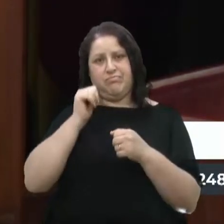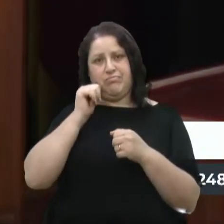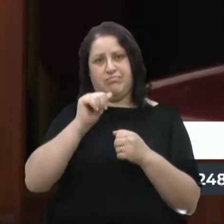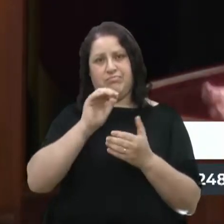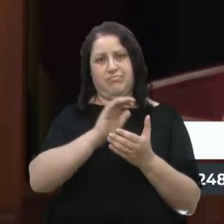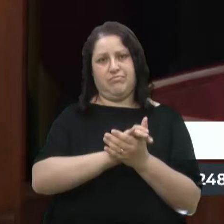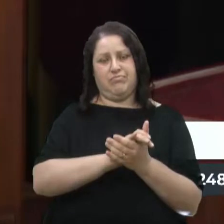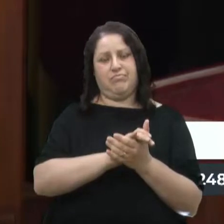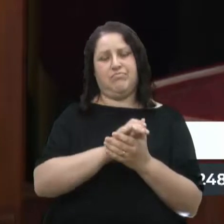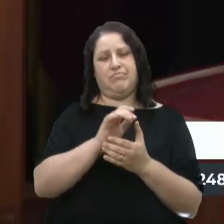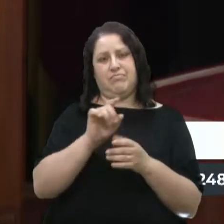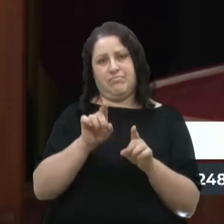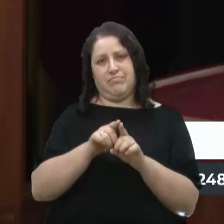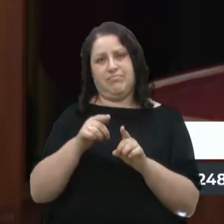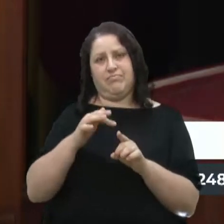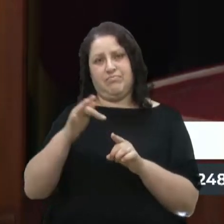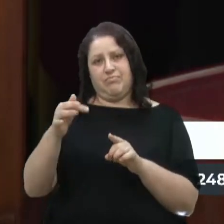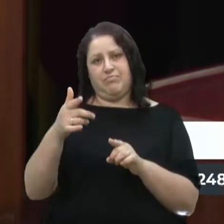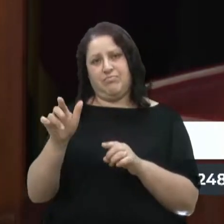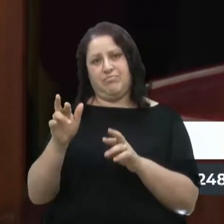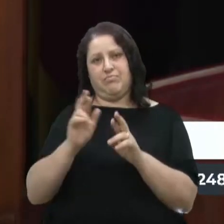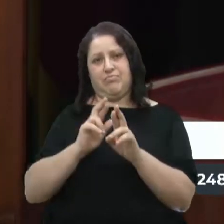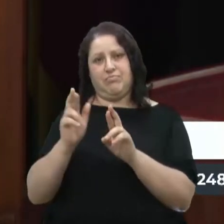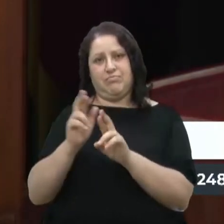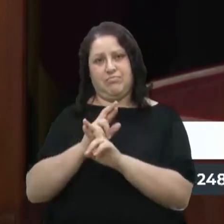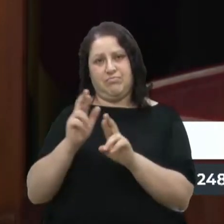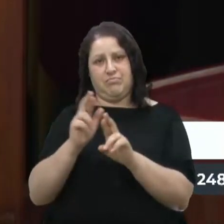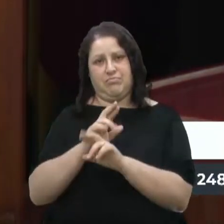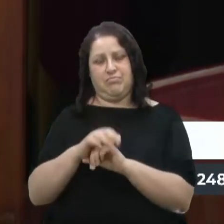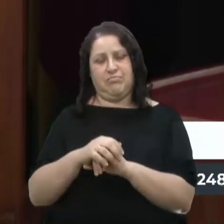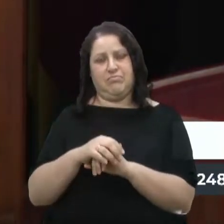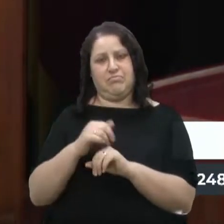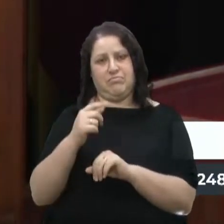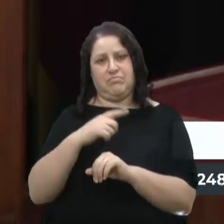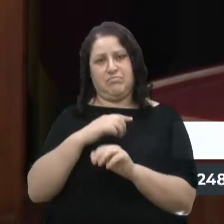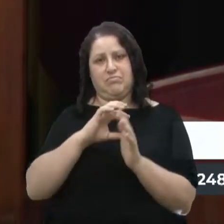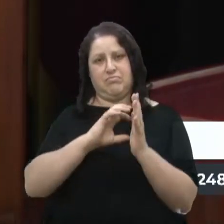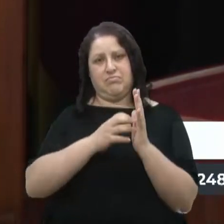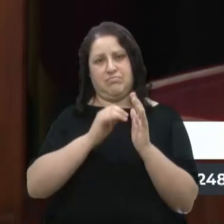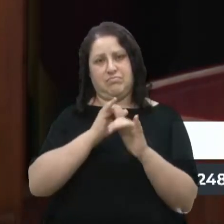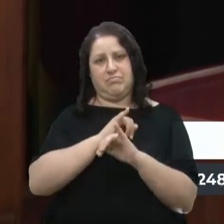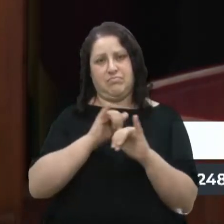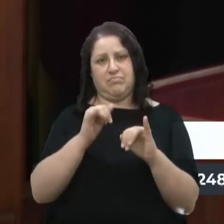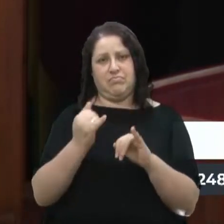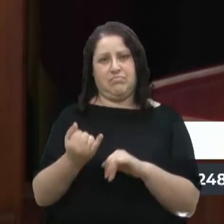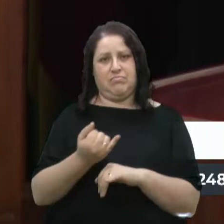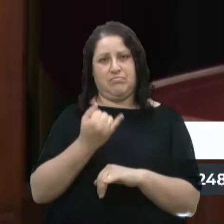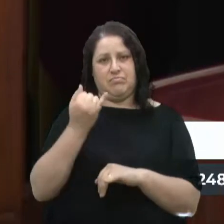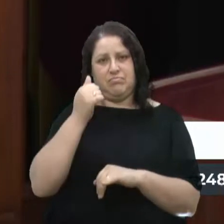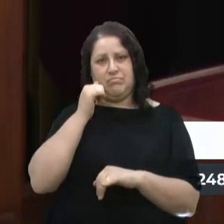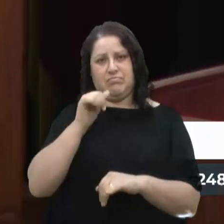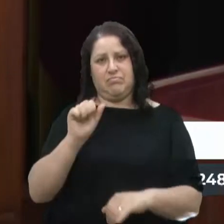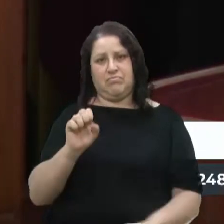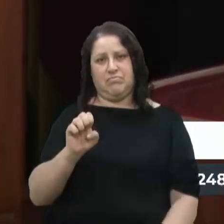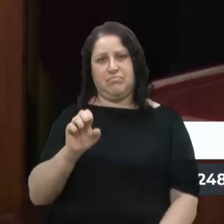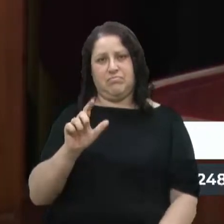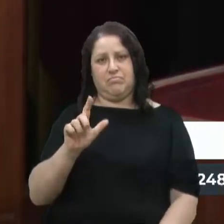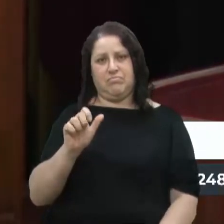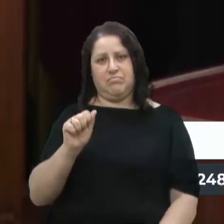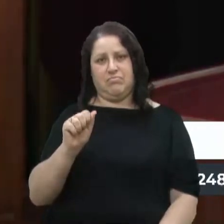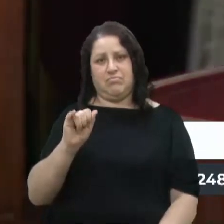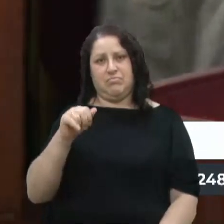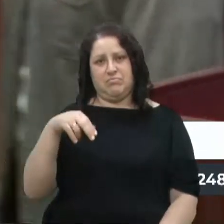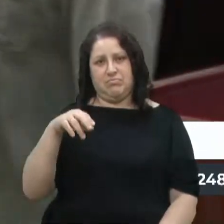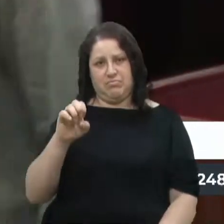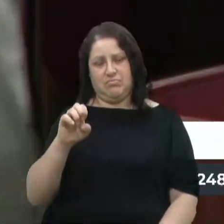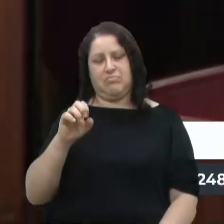companheira, repetindo em outros relacionamentos. Então, a gente tem dados muito importantes, né, da Elaine Tubino, que é a psicóloga que trabalha